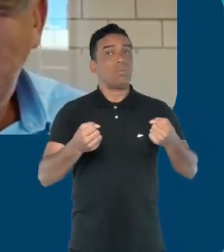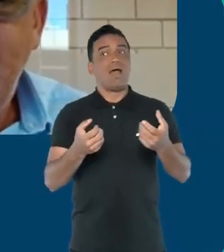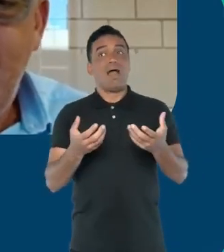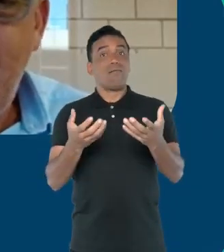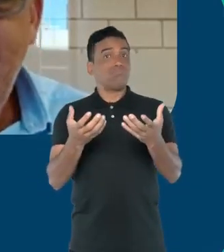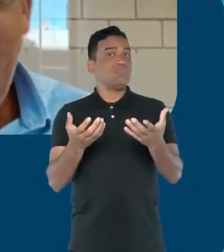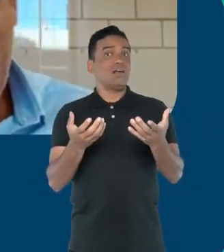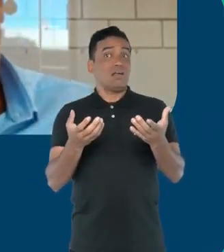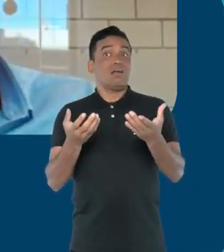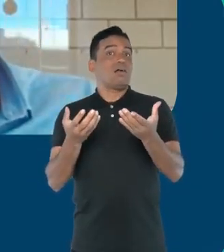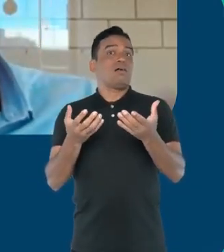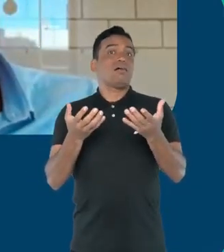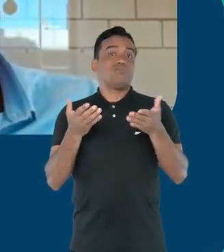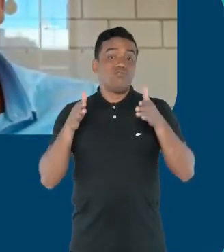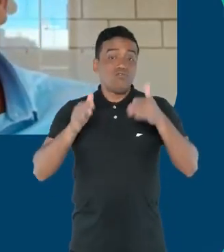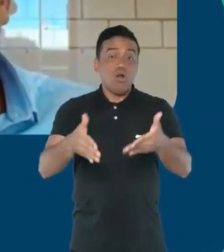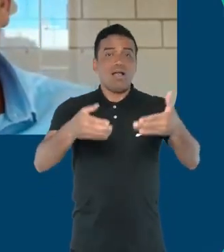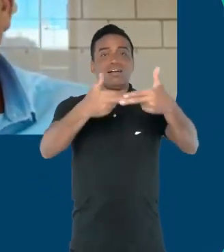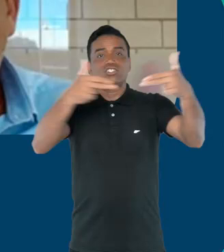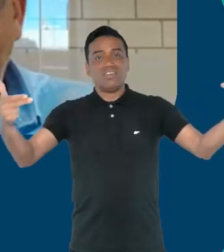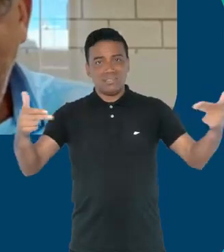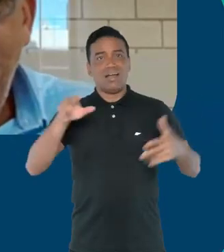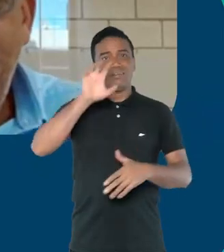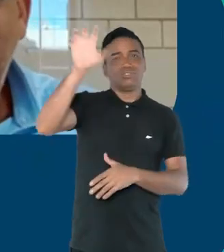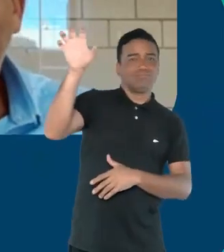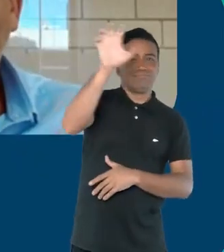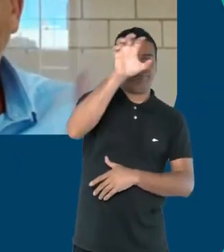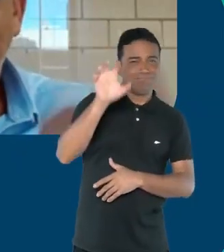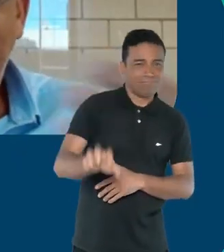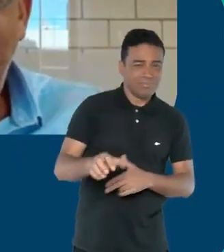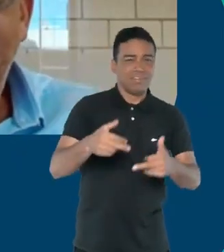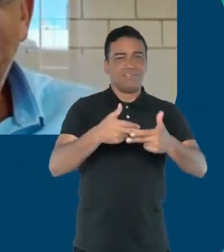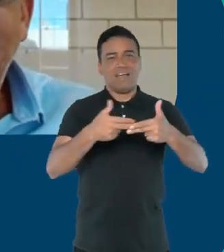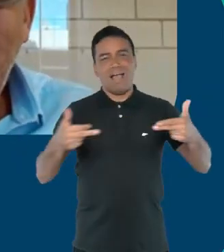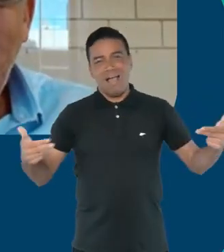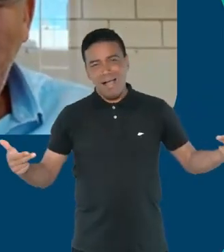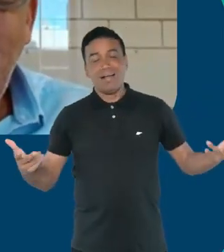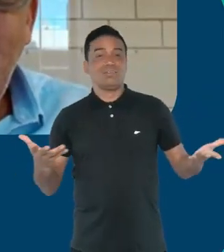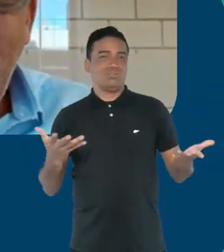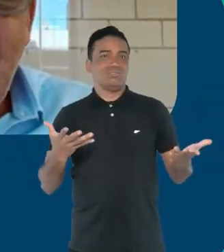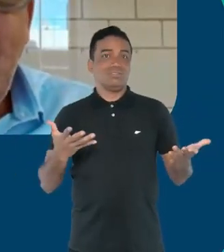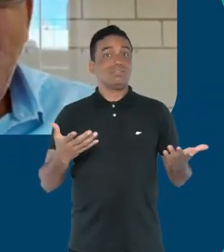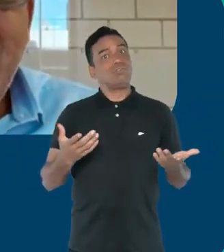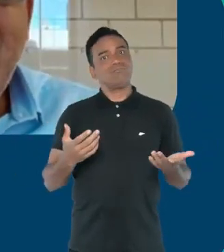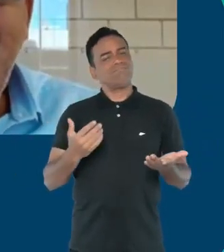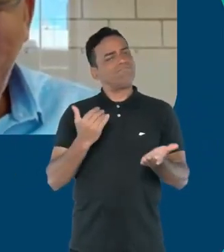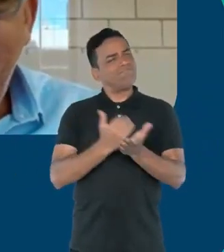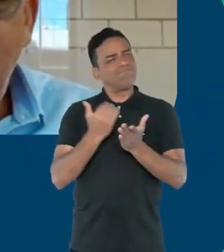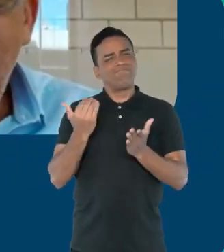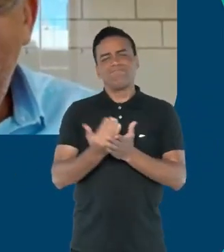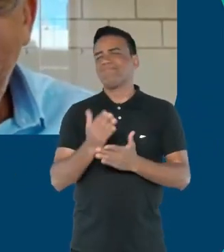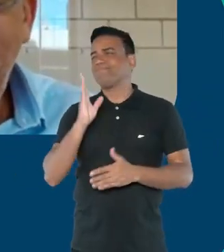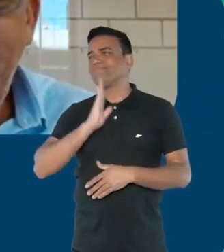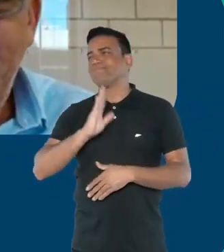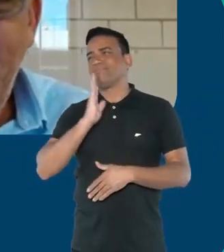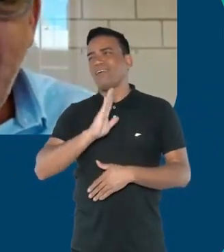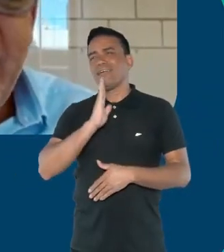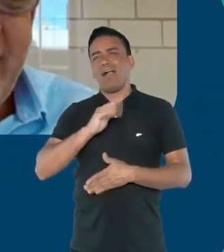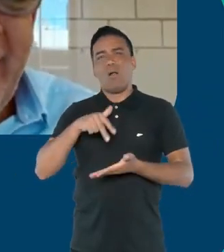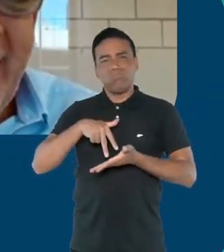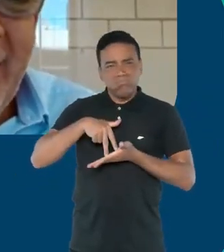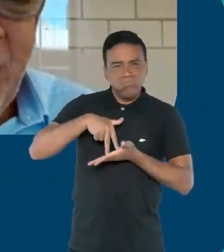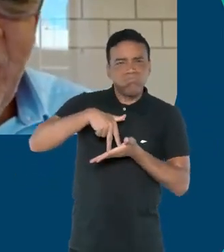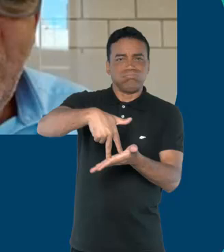diversidade regional, e aí, consequentemente, né, diversidade étnica, diversidade... Então, foi muito, muito bacana ter atuado